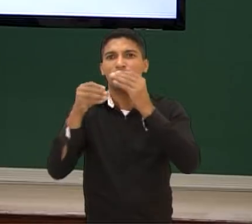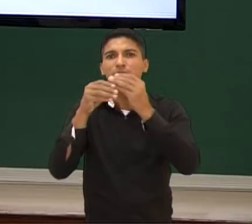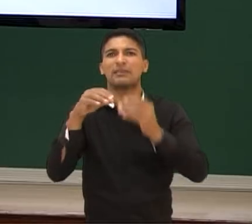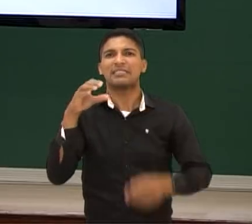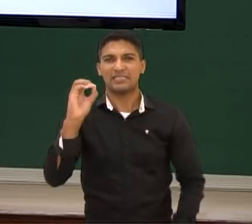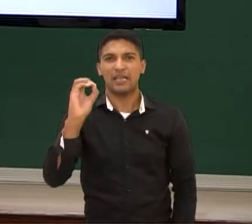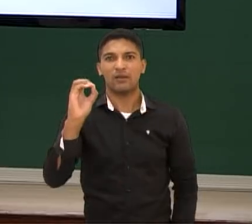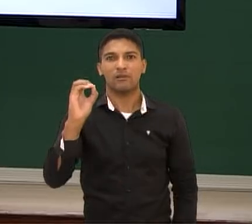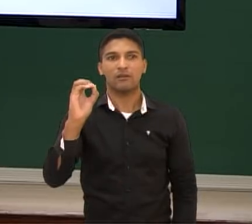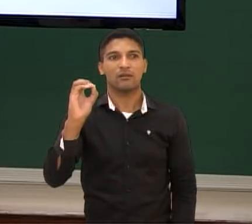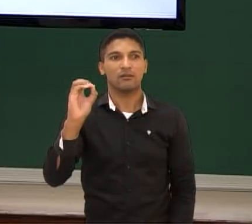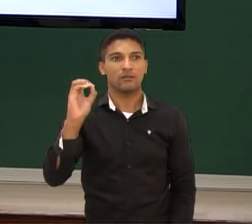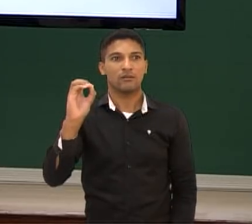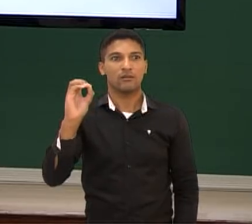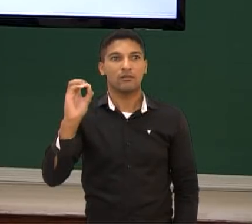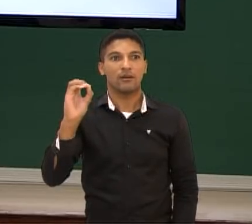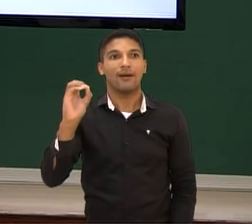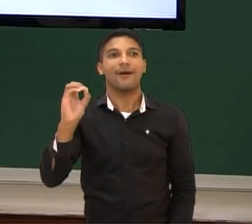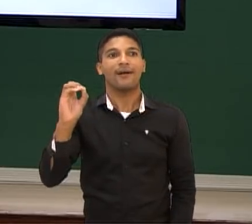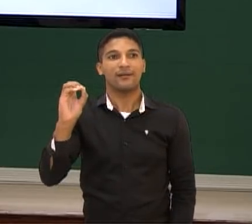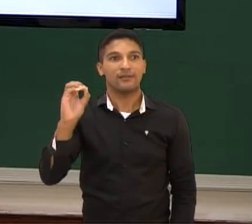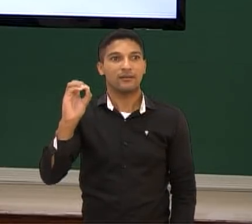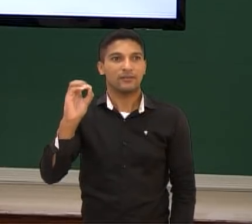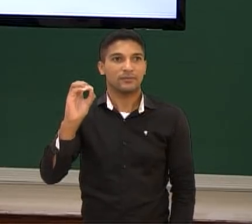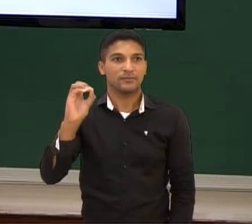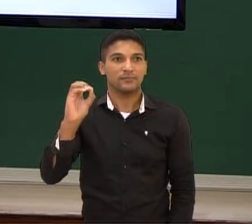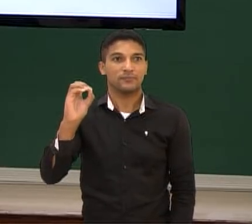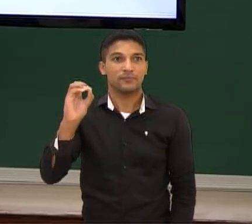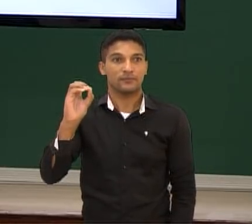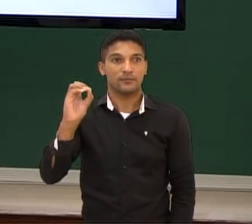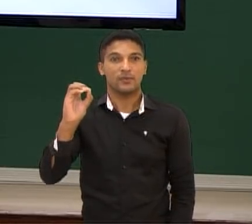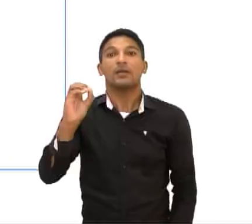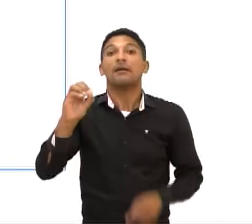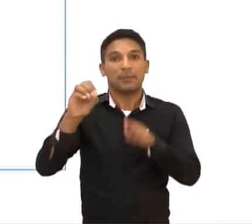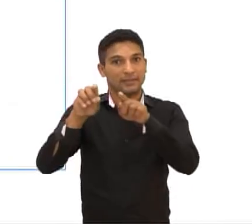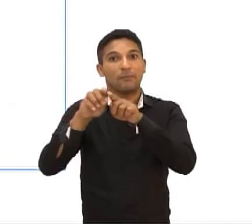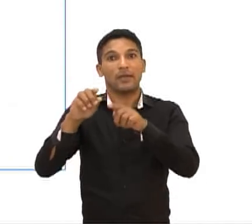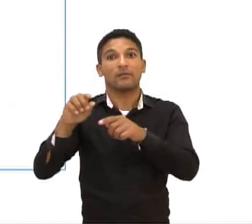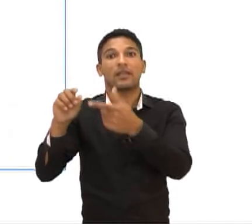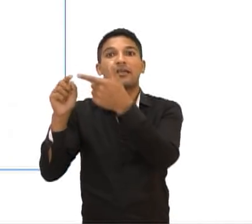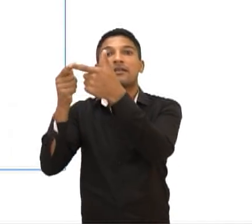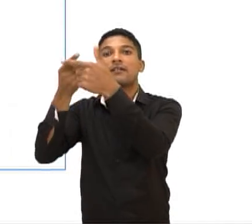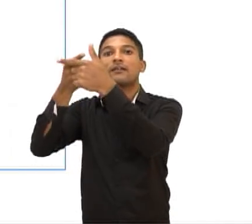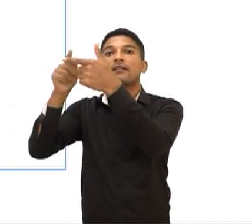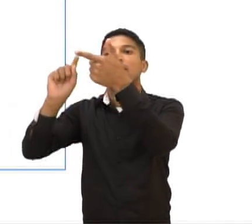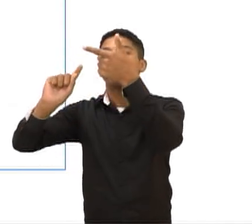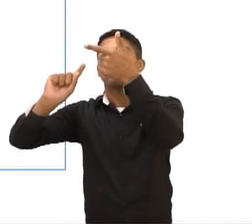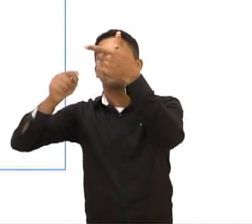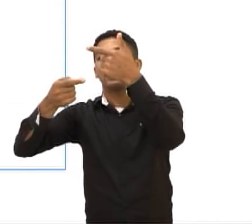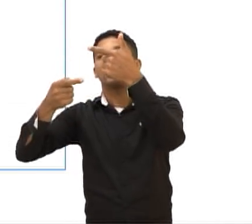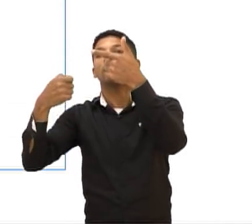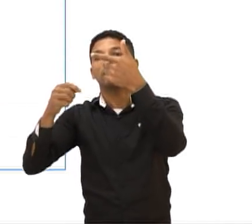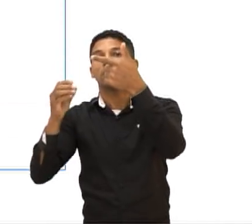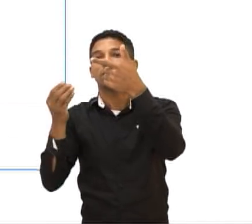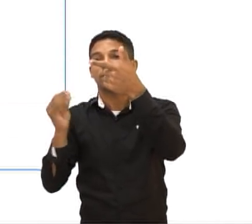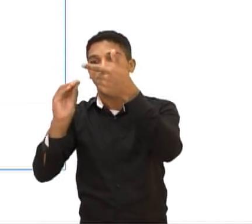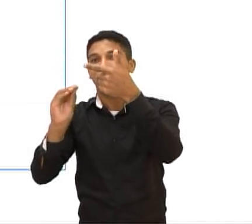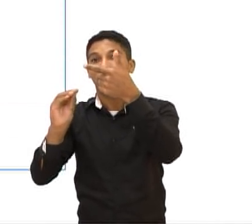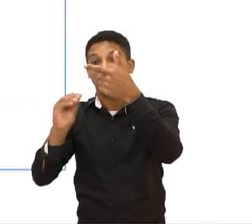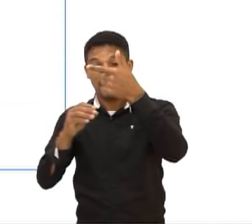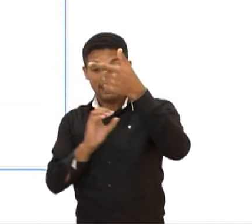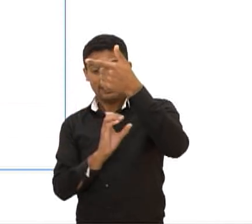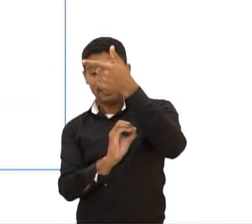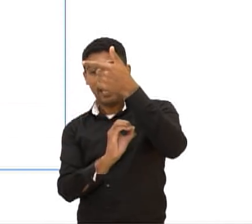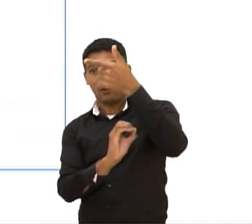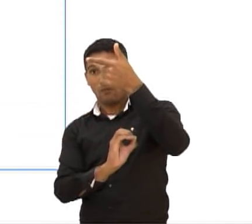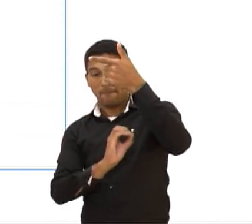Coloquei um zero. Mas com isso, também eu vou colocar o quê? Uma vírgula, certo? Lá na minha divisão, para que eu